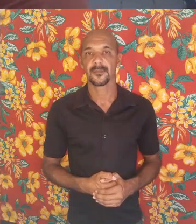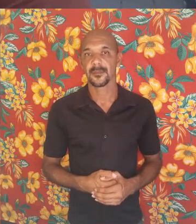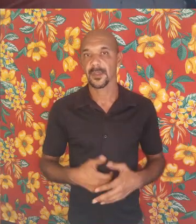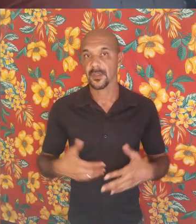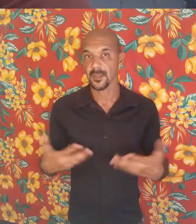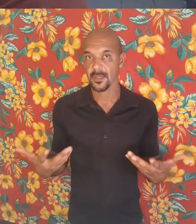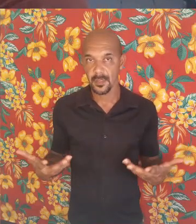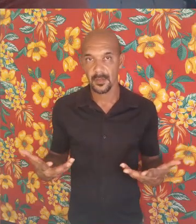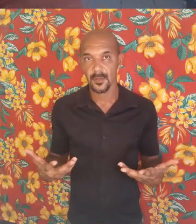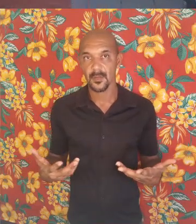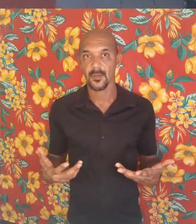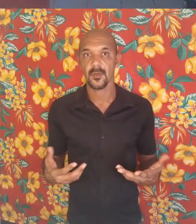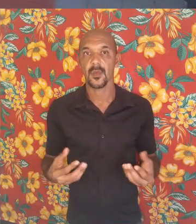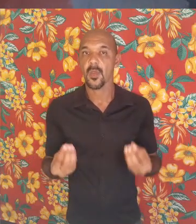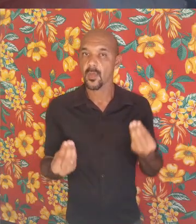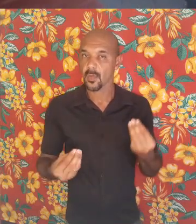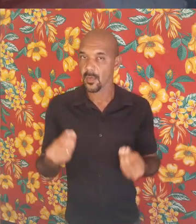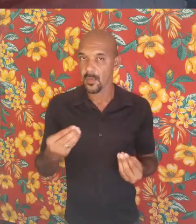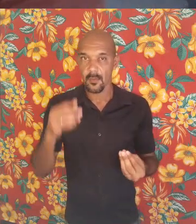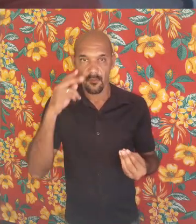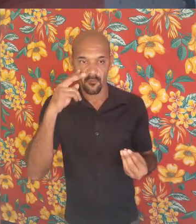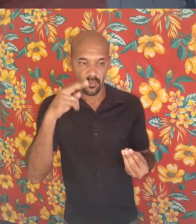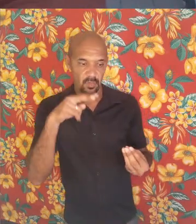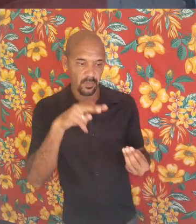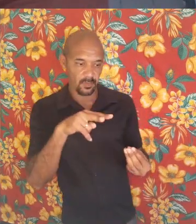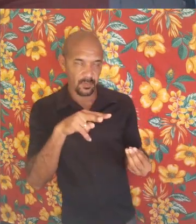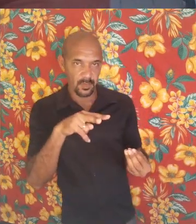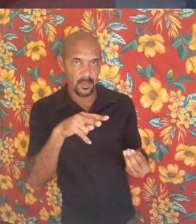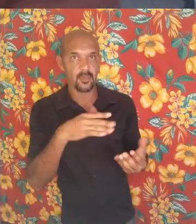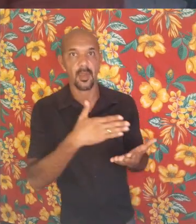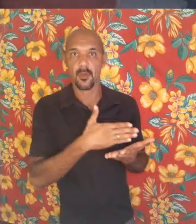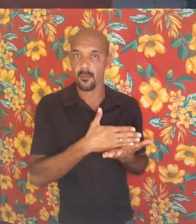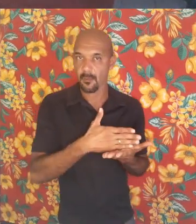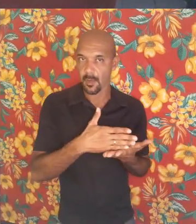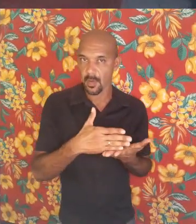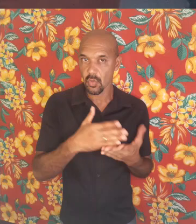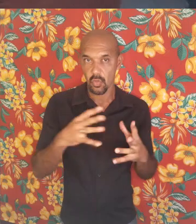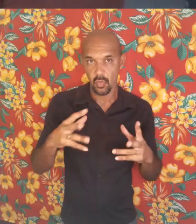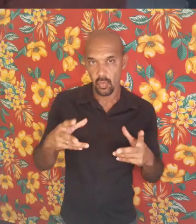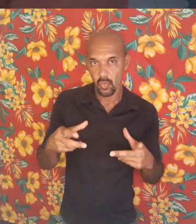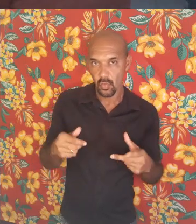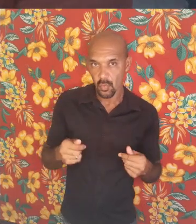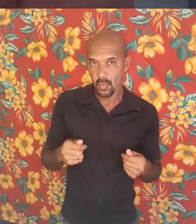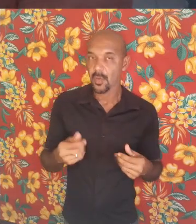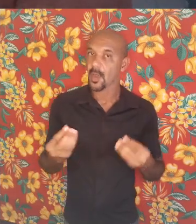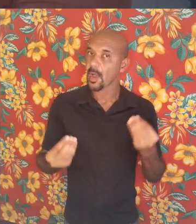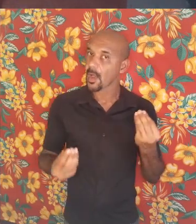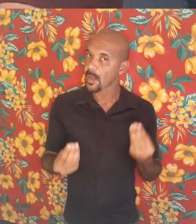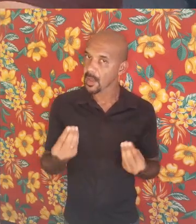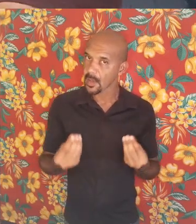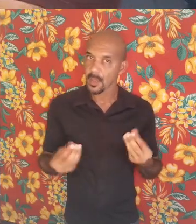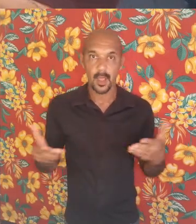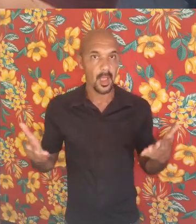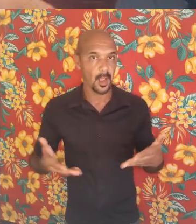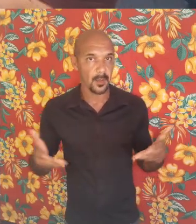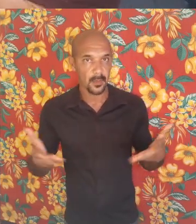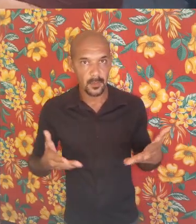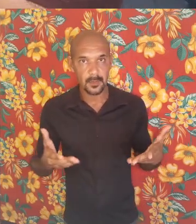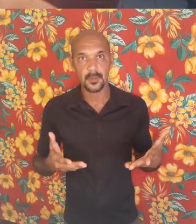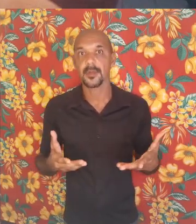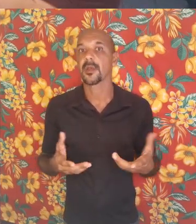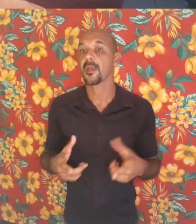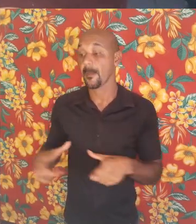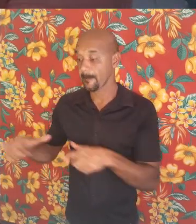Como vocês acompanharam, a gente terminou de passar agora o desenho para o MDF, né? A gente cortou em baixo relevo,